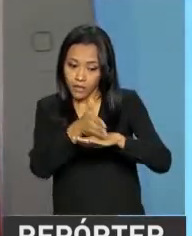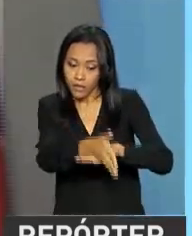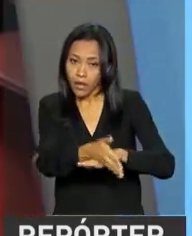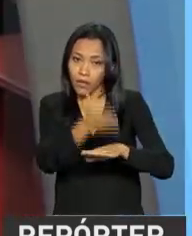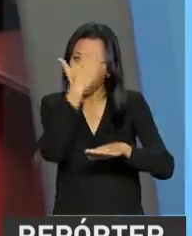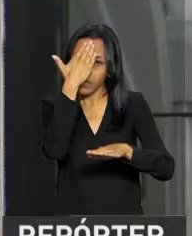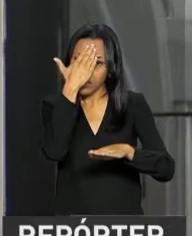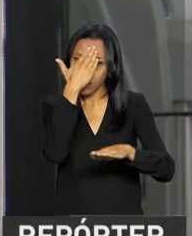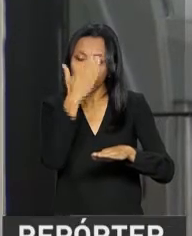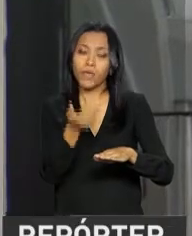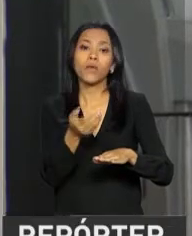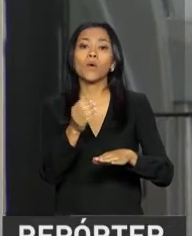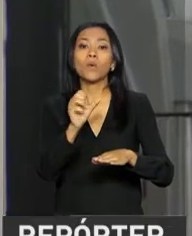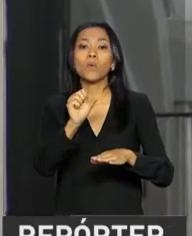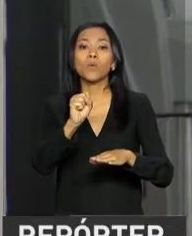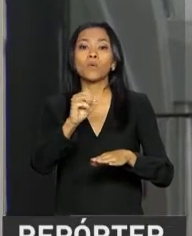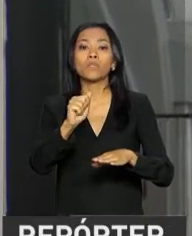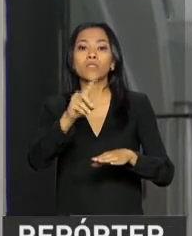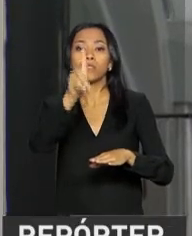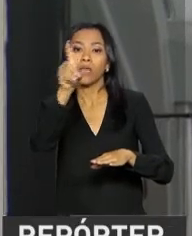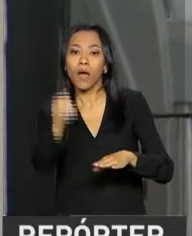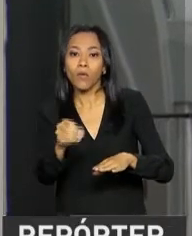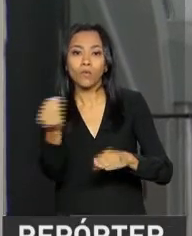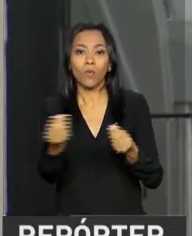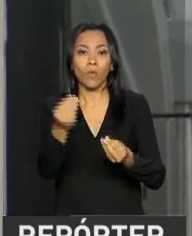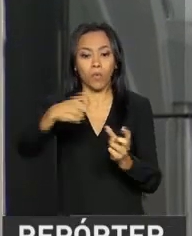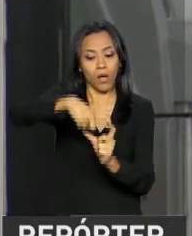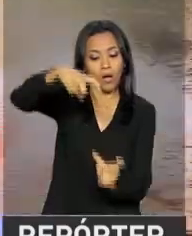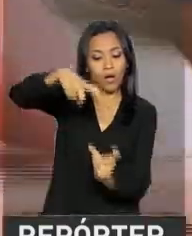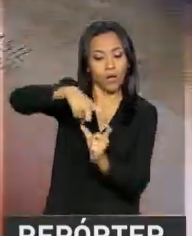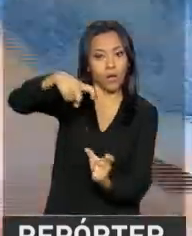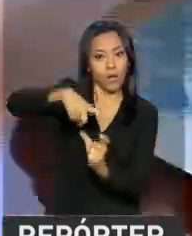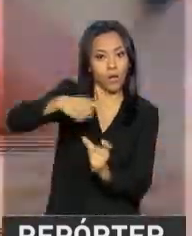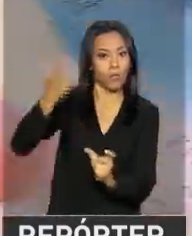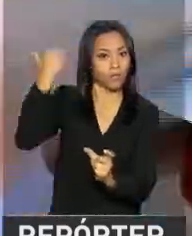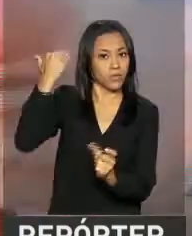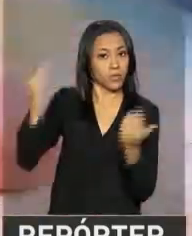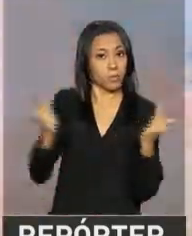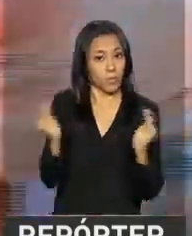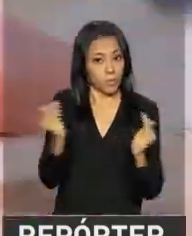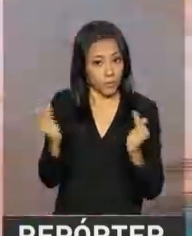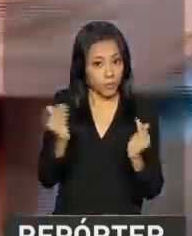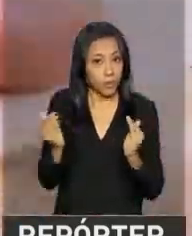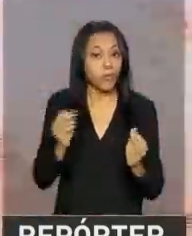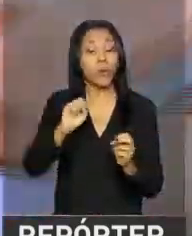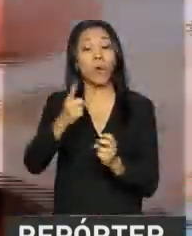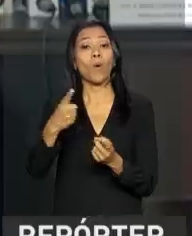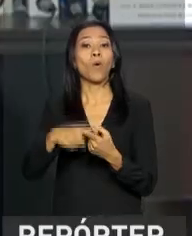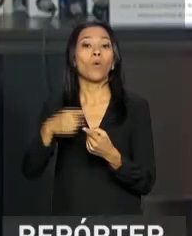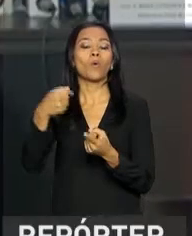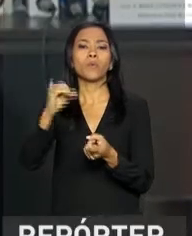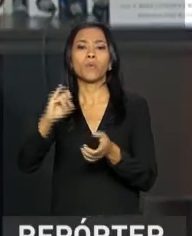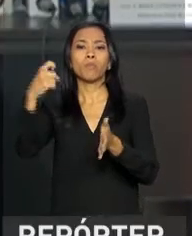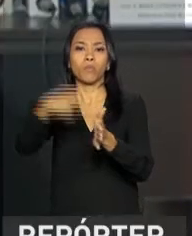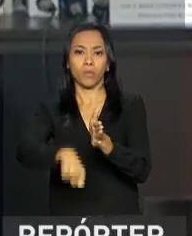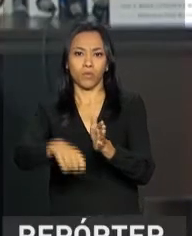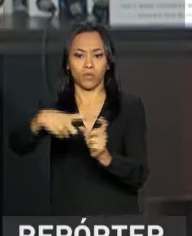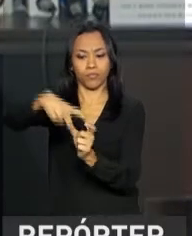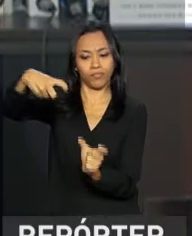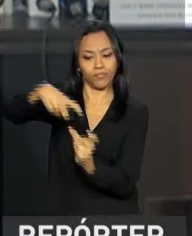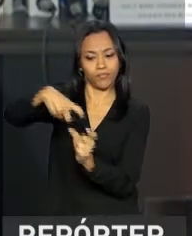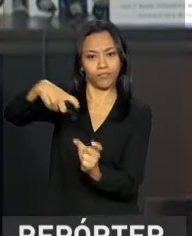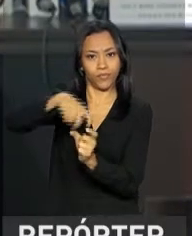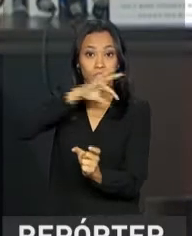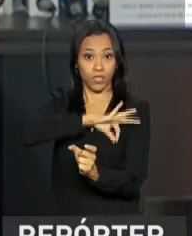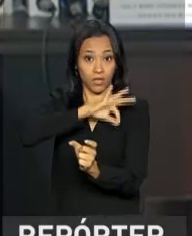conta de poupança através de cópia dos extratos bancários do período ou da declaração do imposto de renda o poupador que quiser